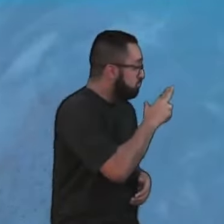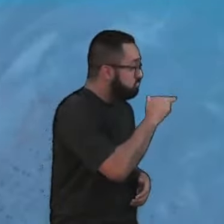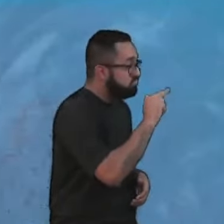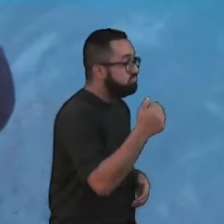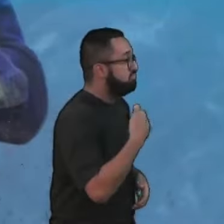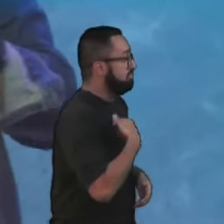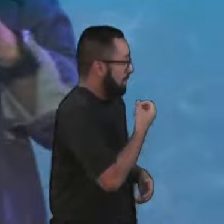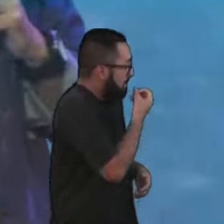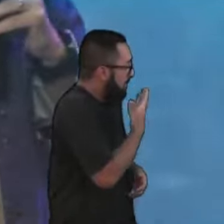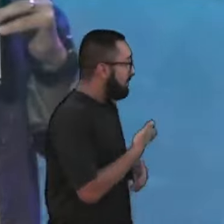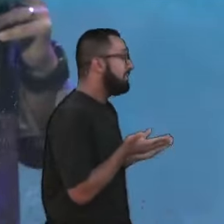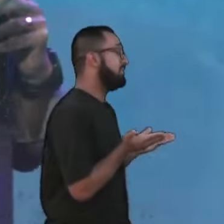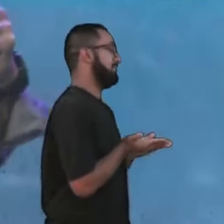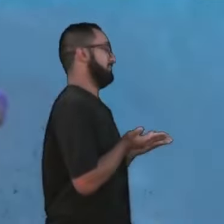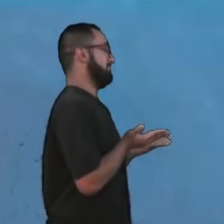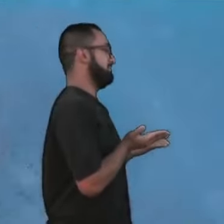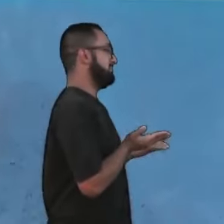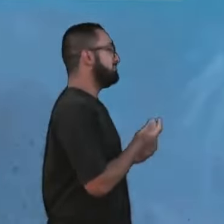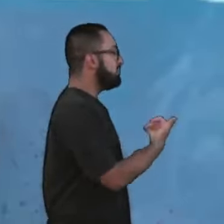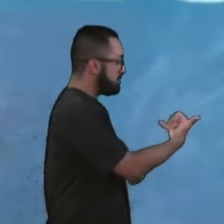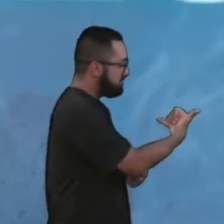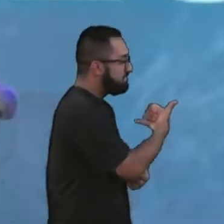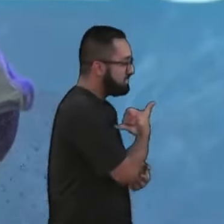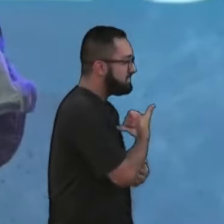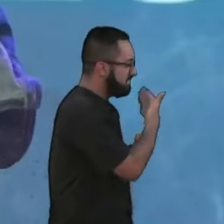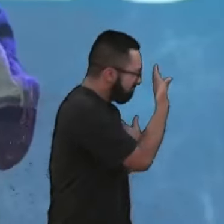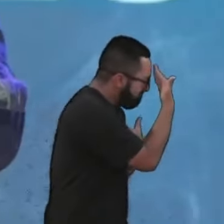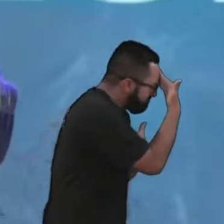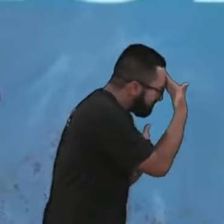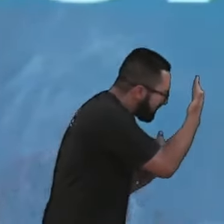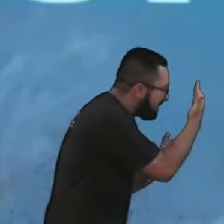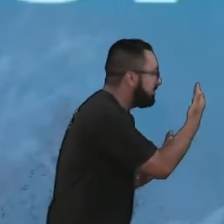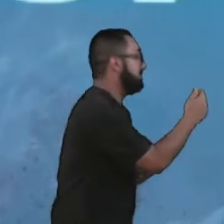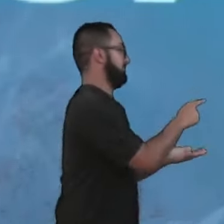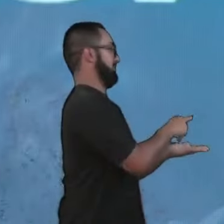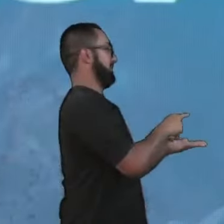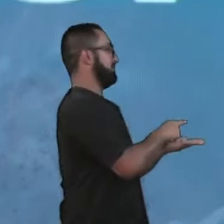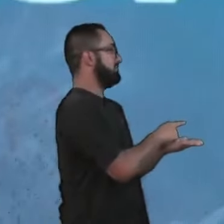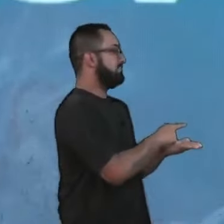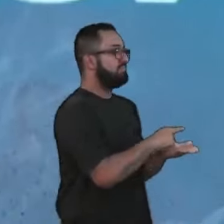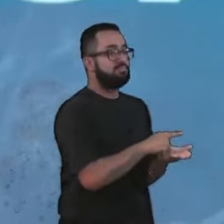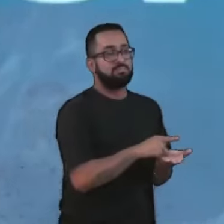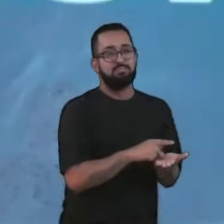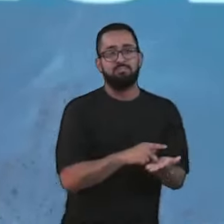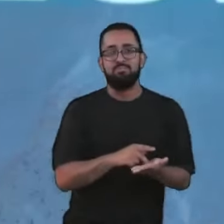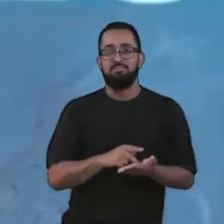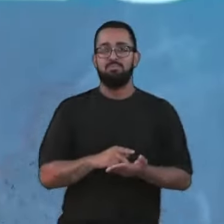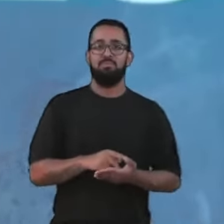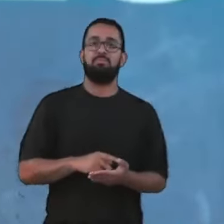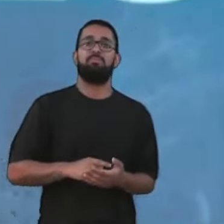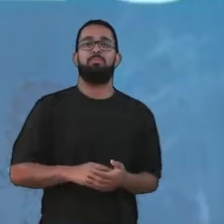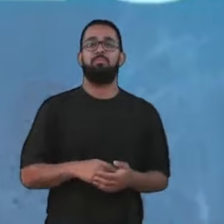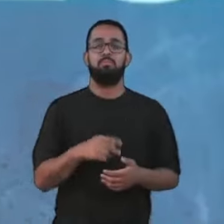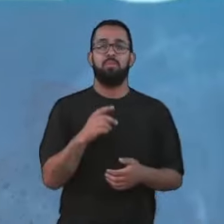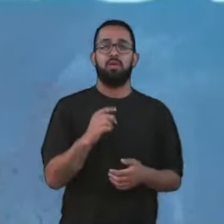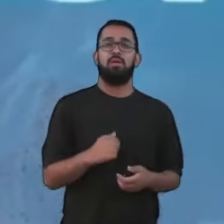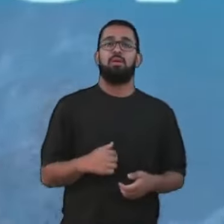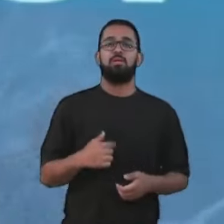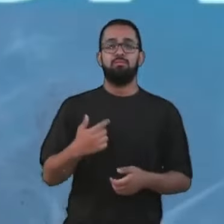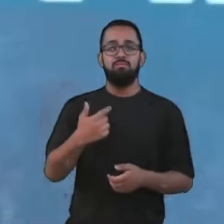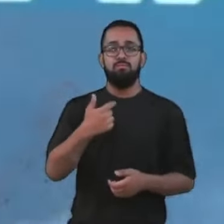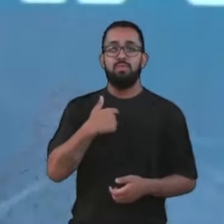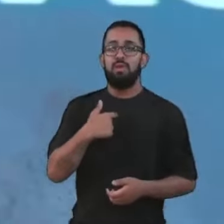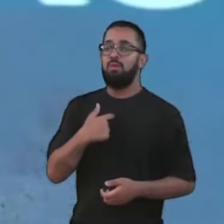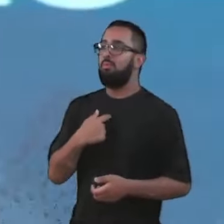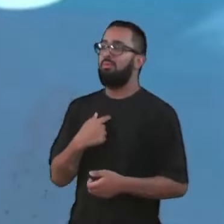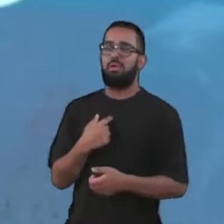eu disse algo para o Pedro que o Pedro classificou como a melhor coisa que ele já ouviu ali no seu ambiente de trabalho. Eu não ganhei um